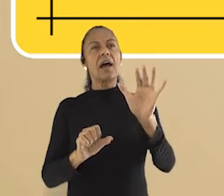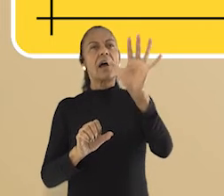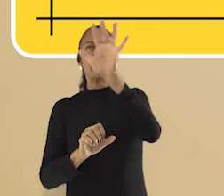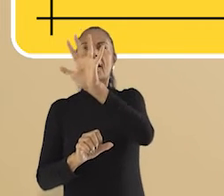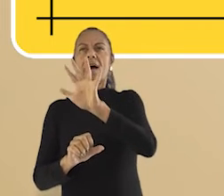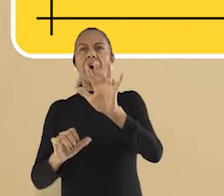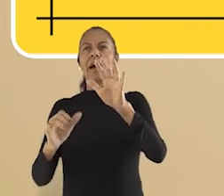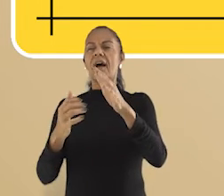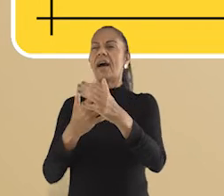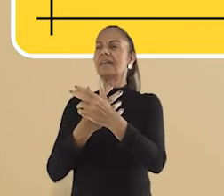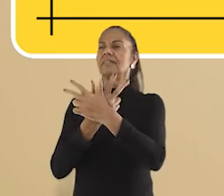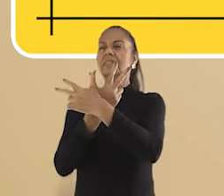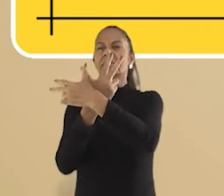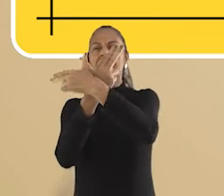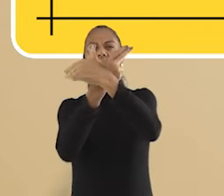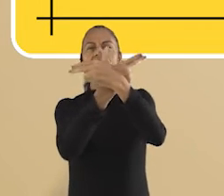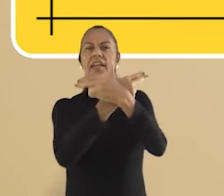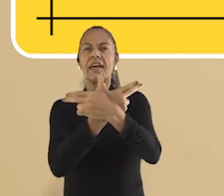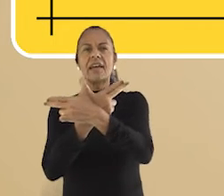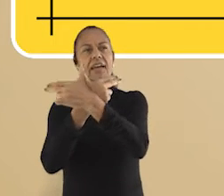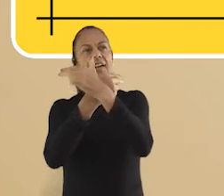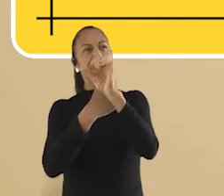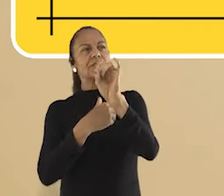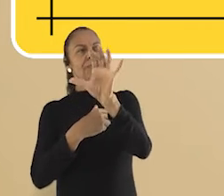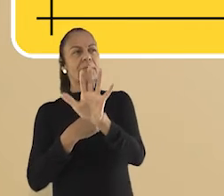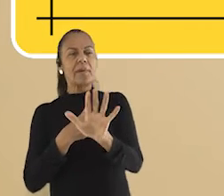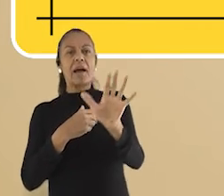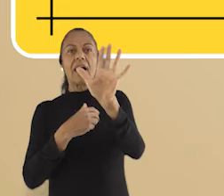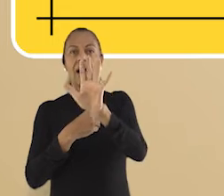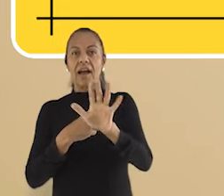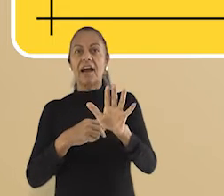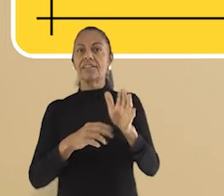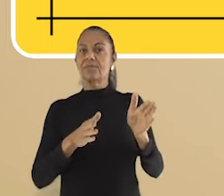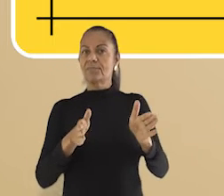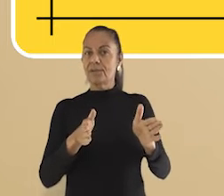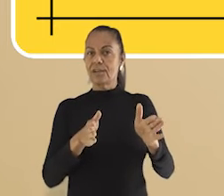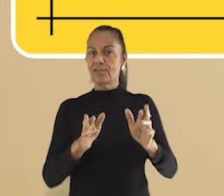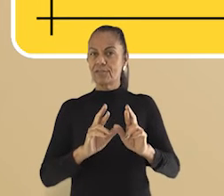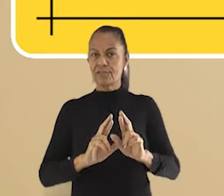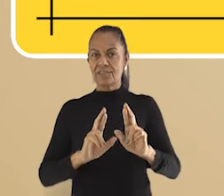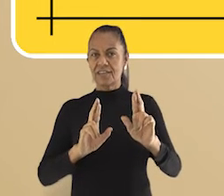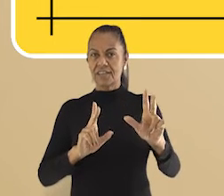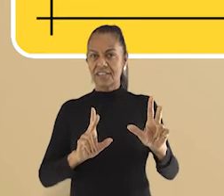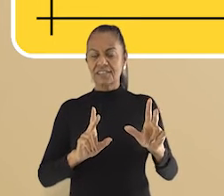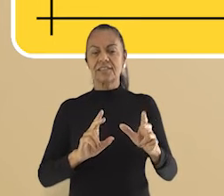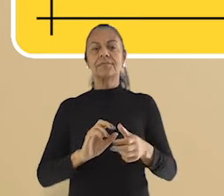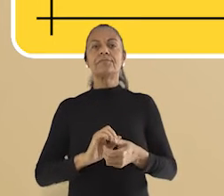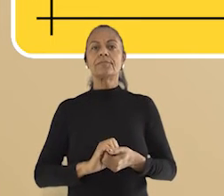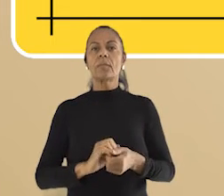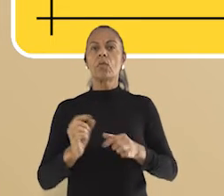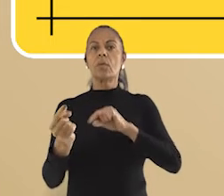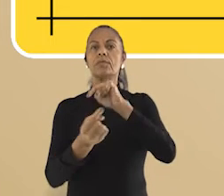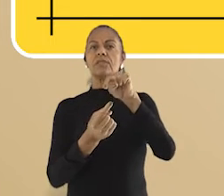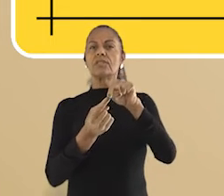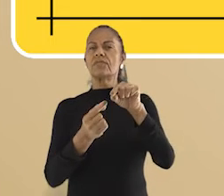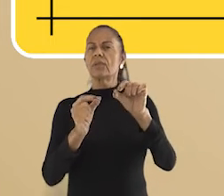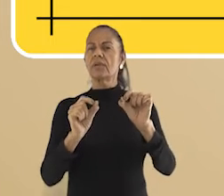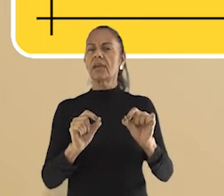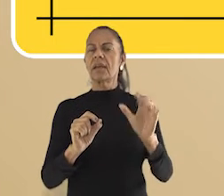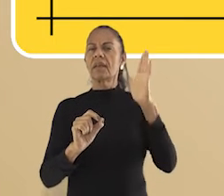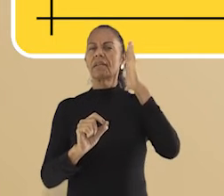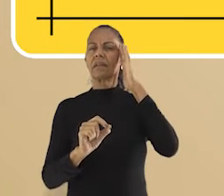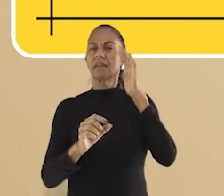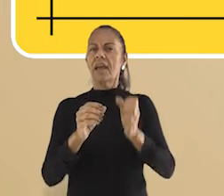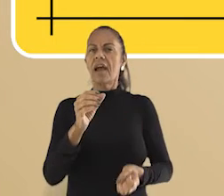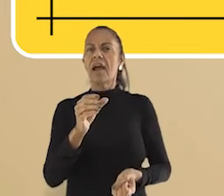de satélite de épocas diferentes. E o objetivo da aula é entender as diferentes formações